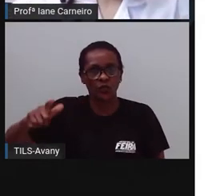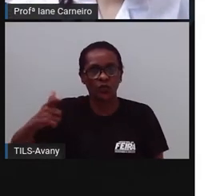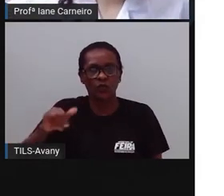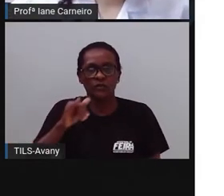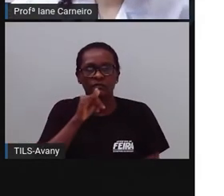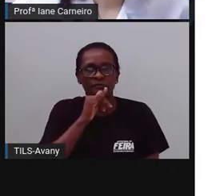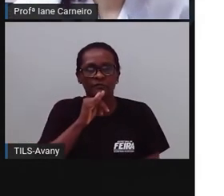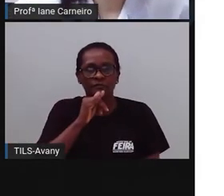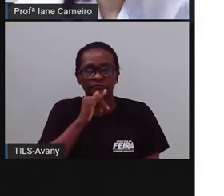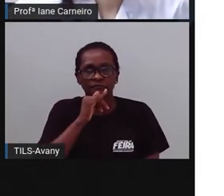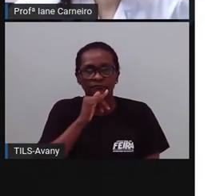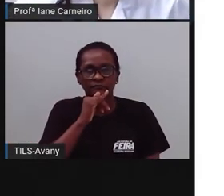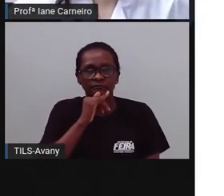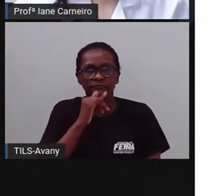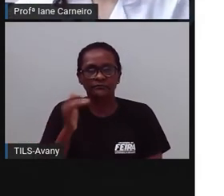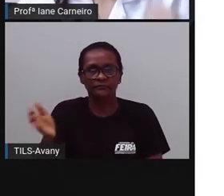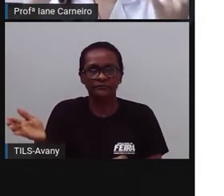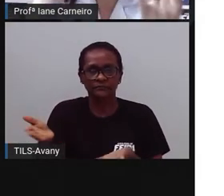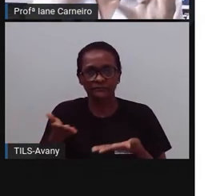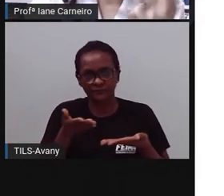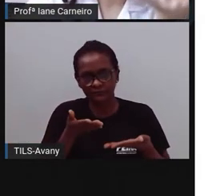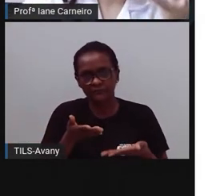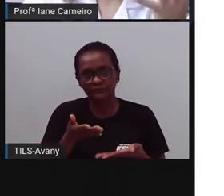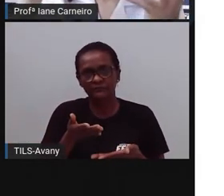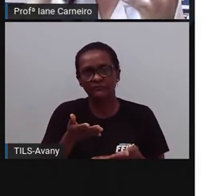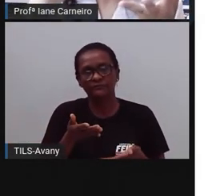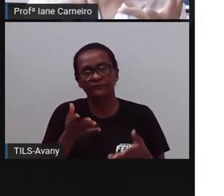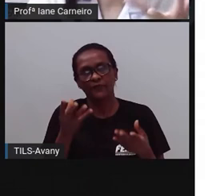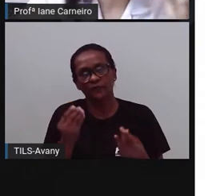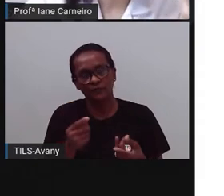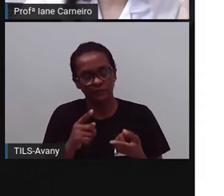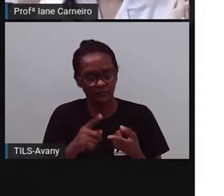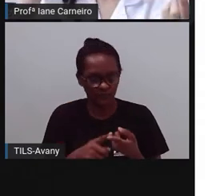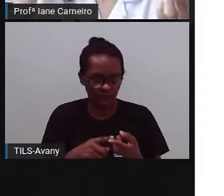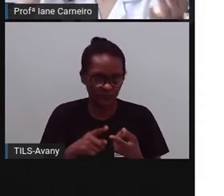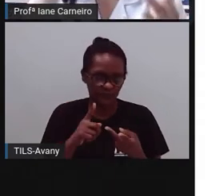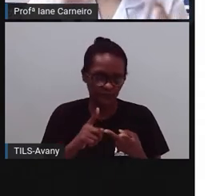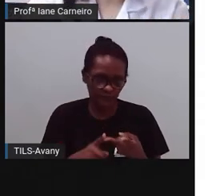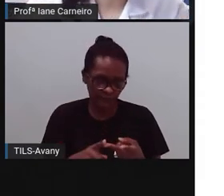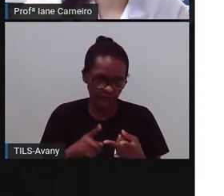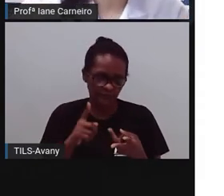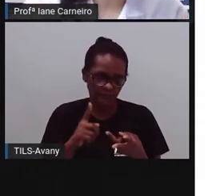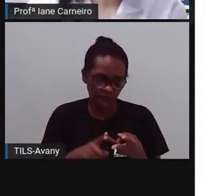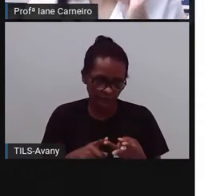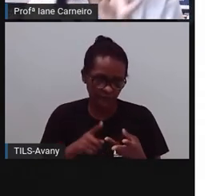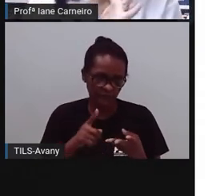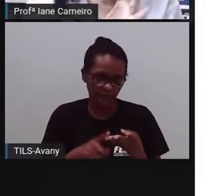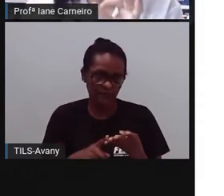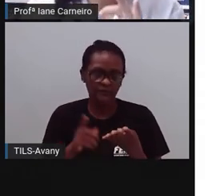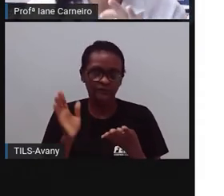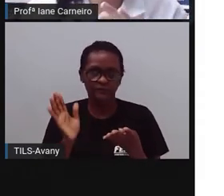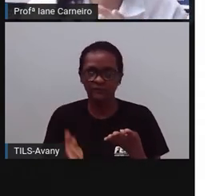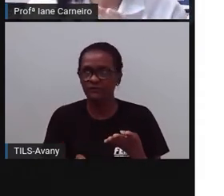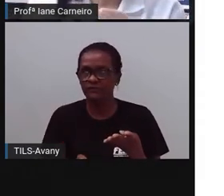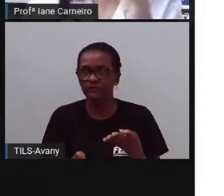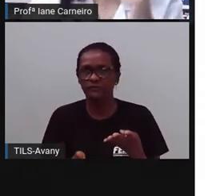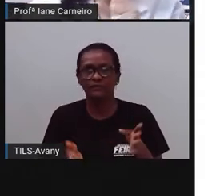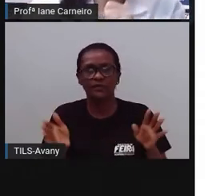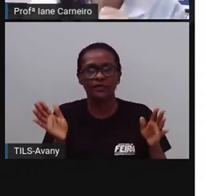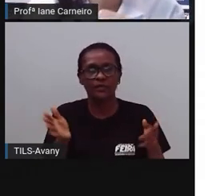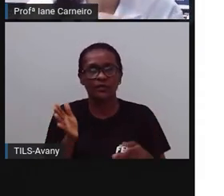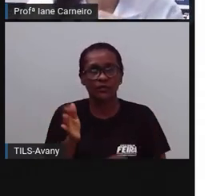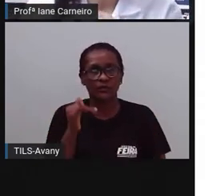olha o tanto de convite Capão já mostrou para vocês né de aniversário de casamento de formatura né E esse aqui também